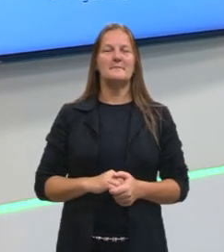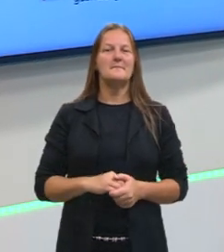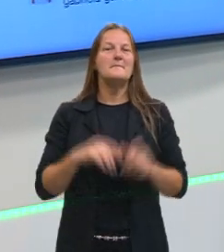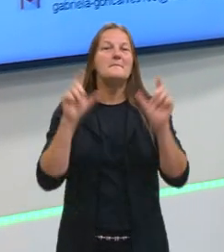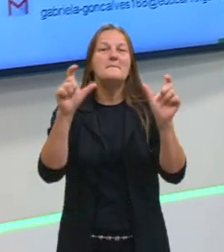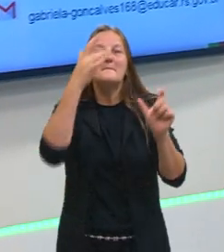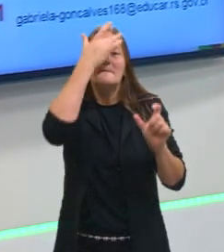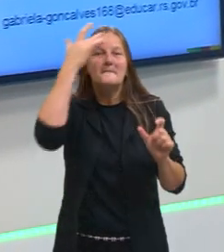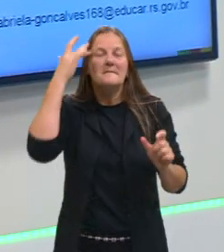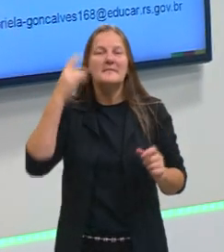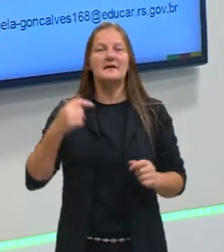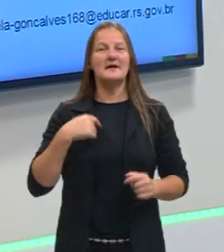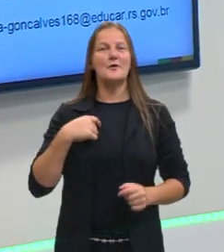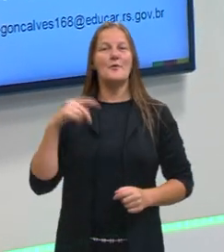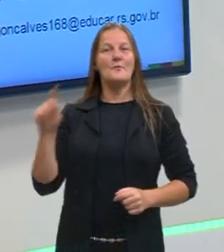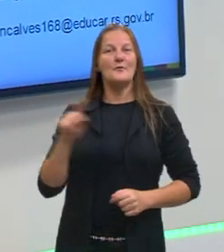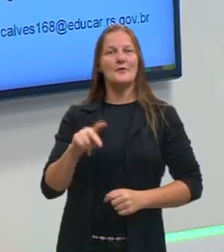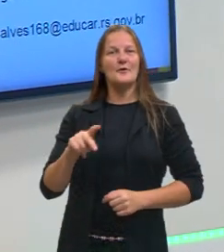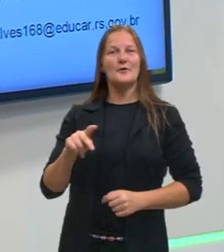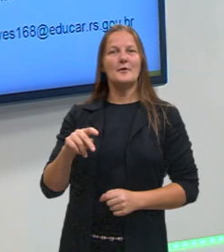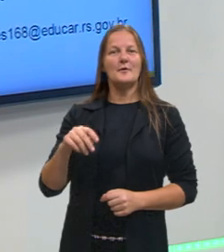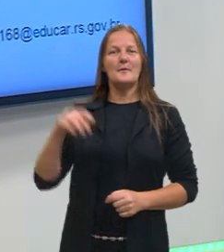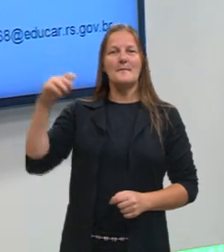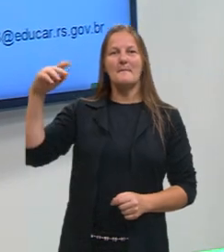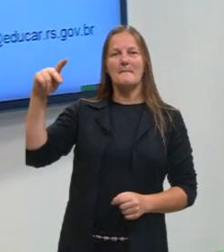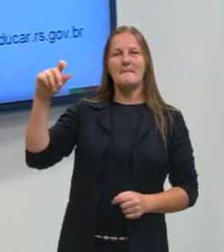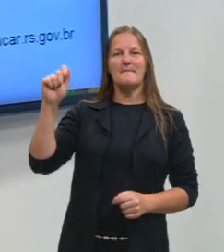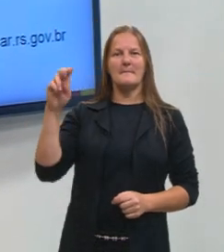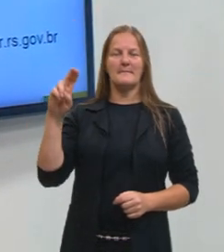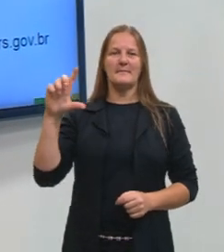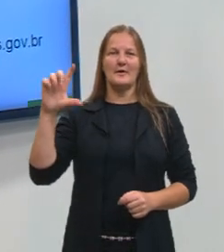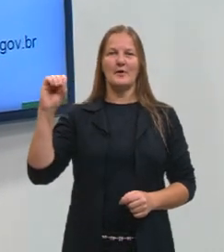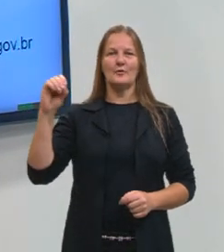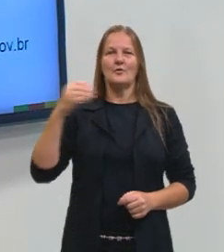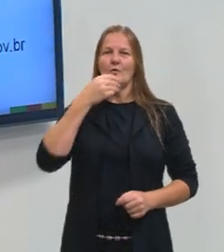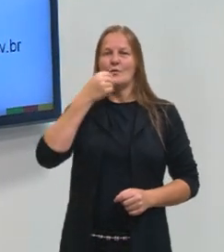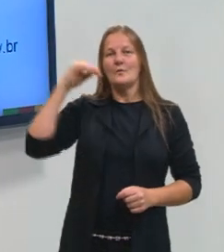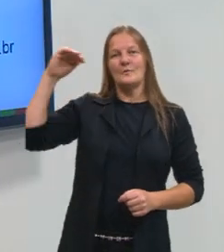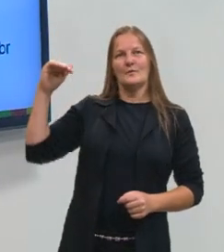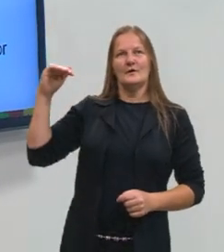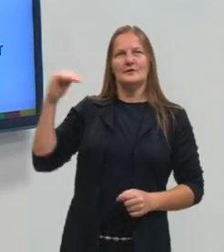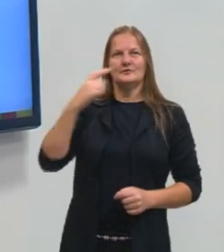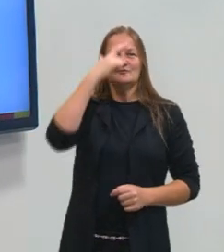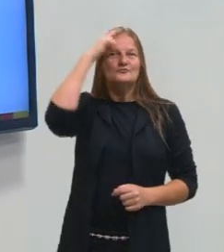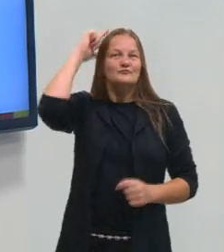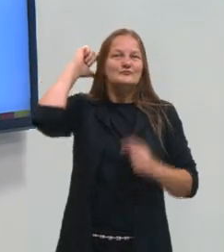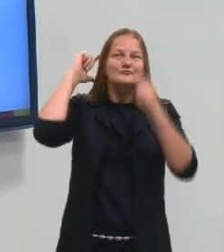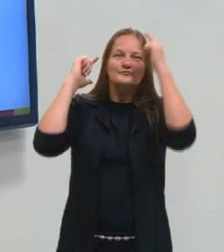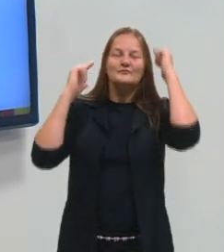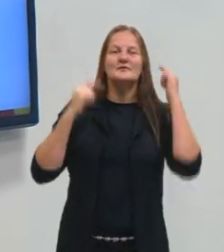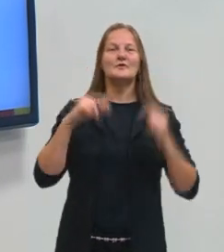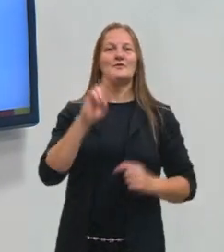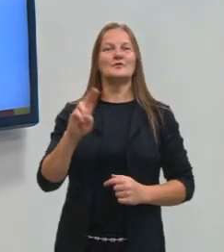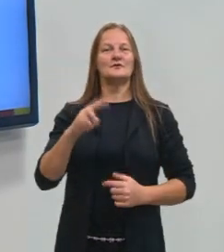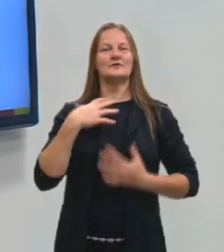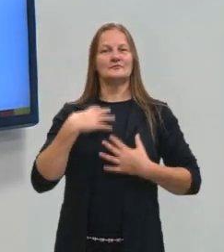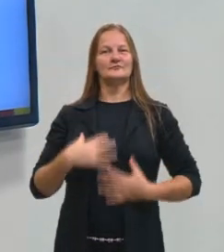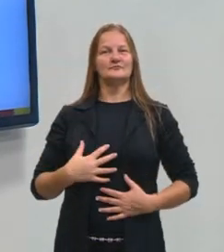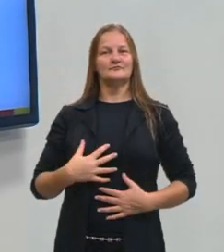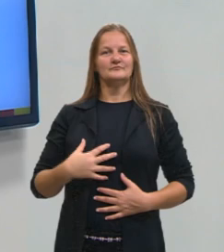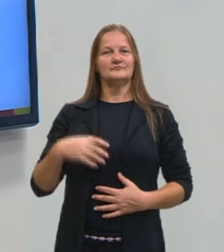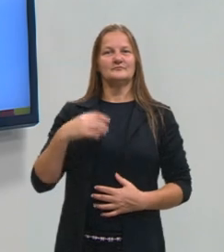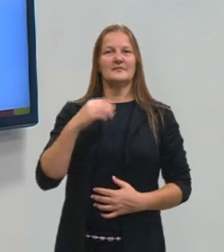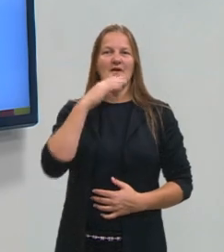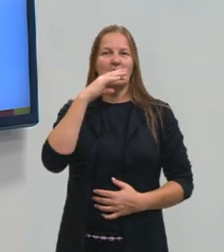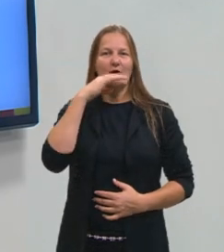people4people Paulo estatura baixa o Quem são Calvo estão vestindo uma camisa